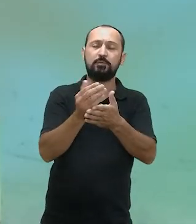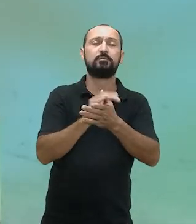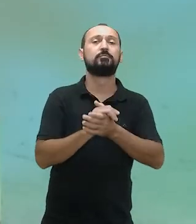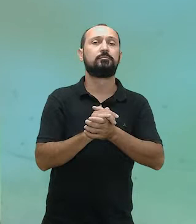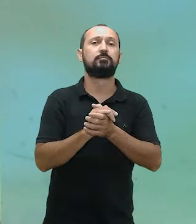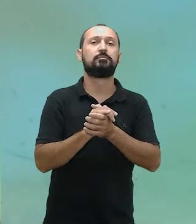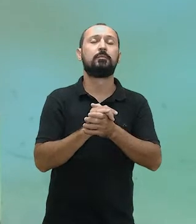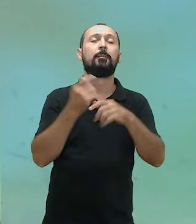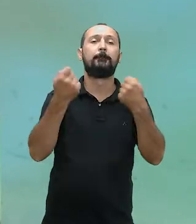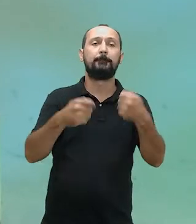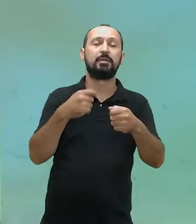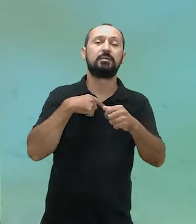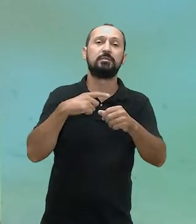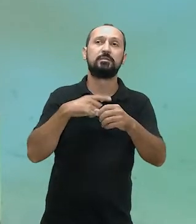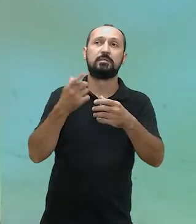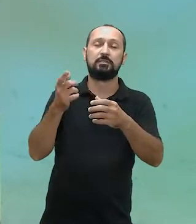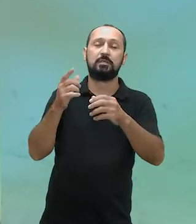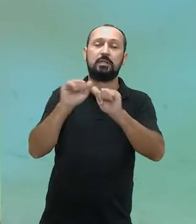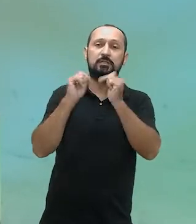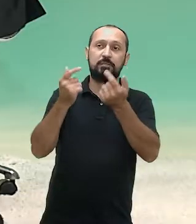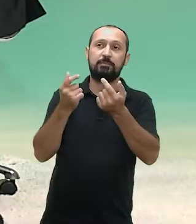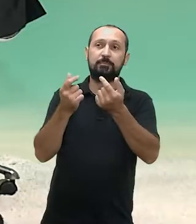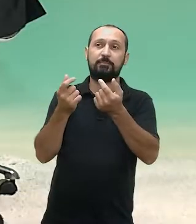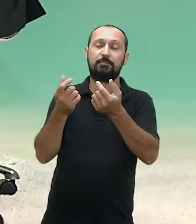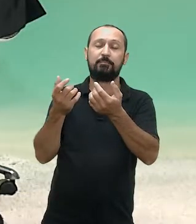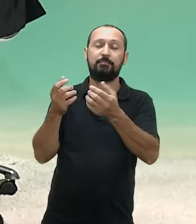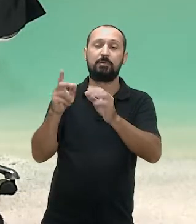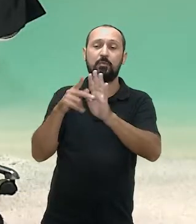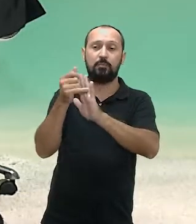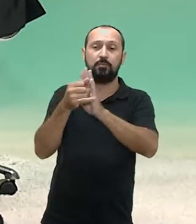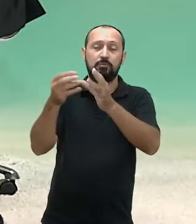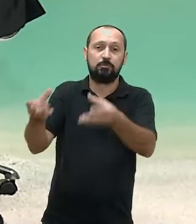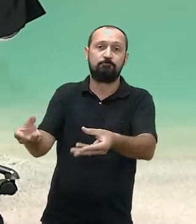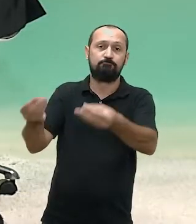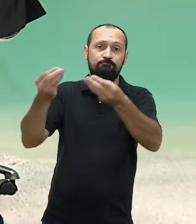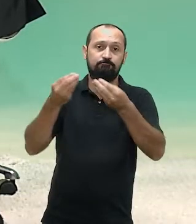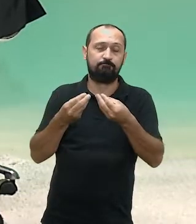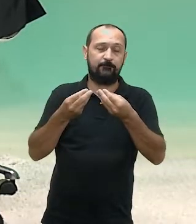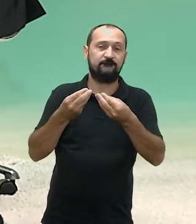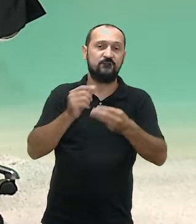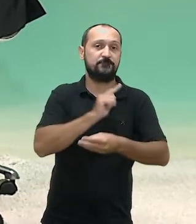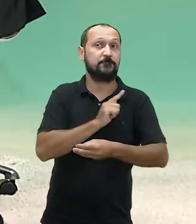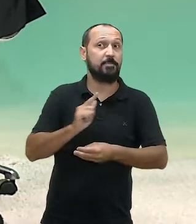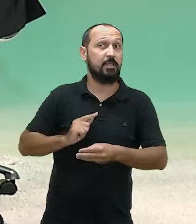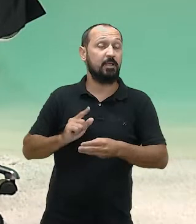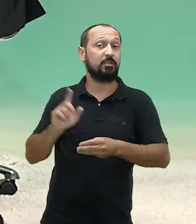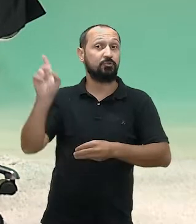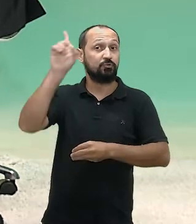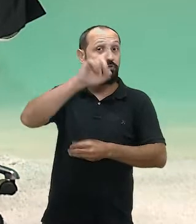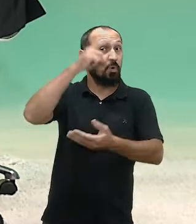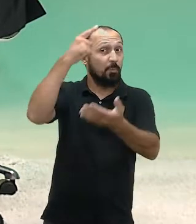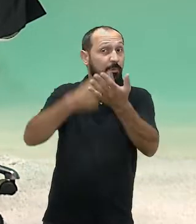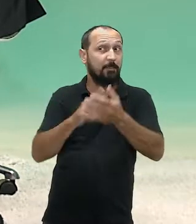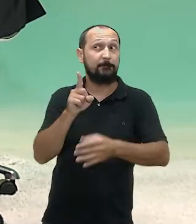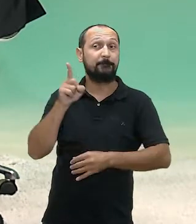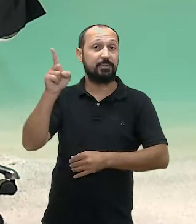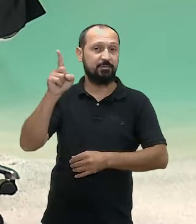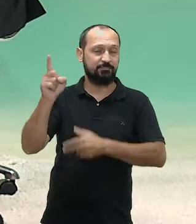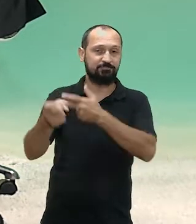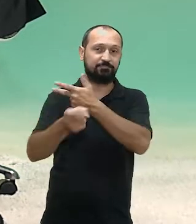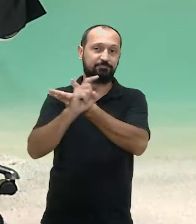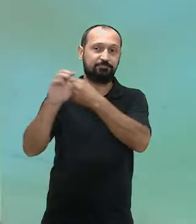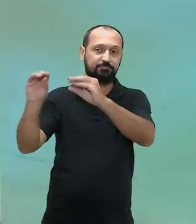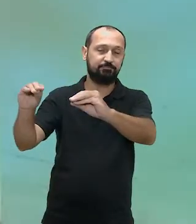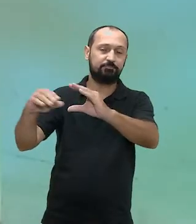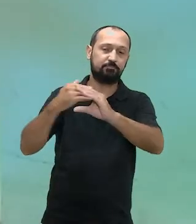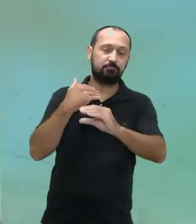a gente tem que receber lá na Assembleia. Exato, o projeto do governador. Esse é o prazo para o governador encaminhar a